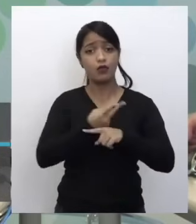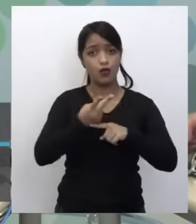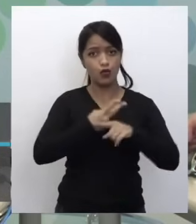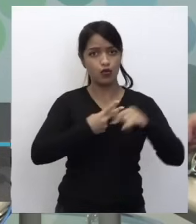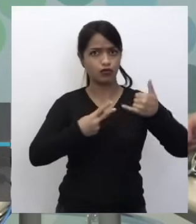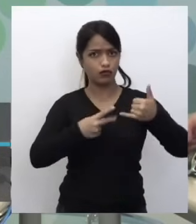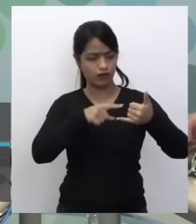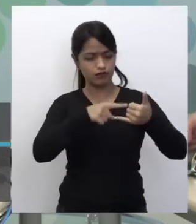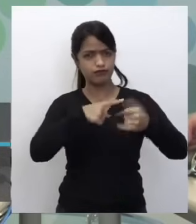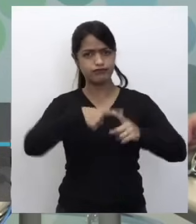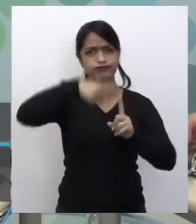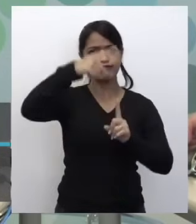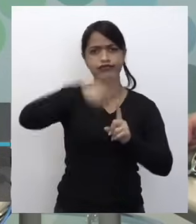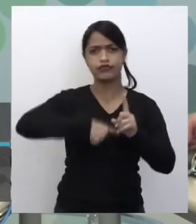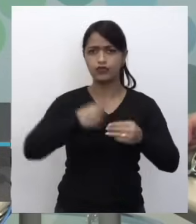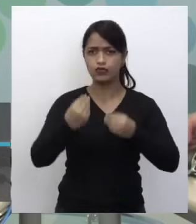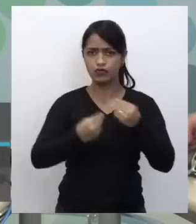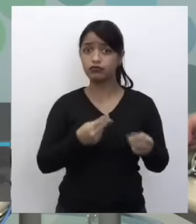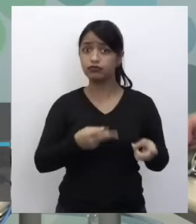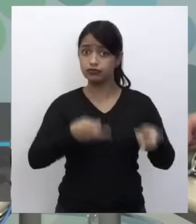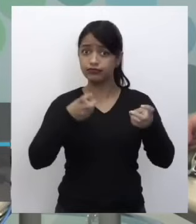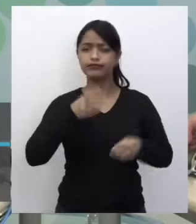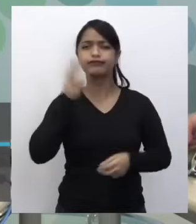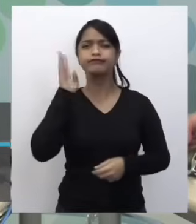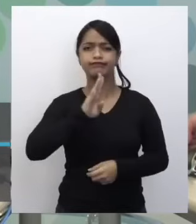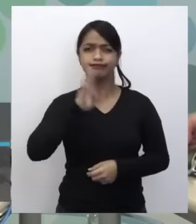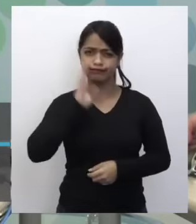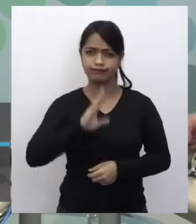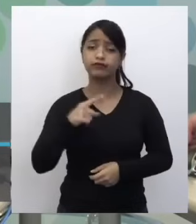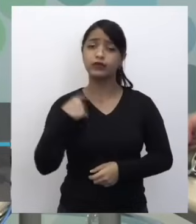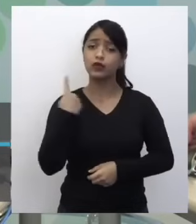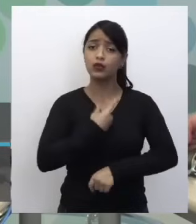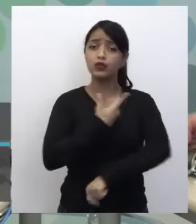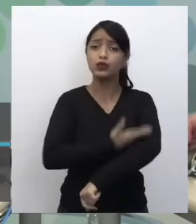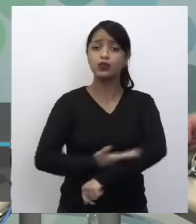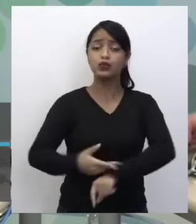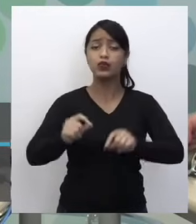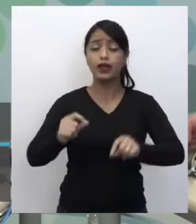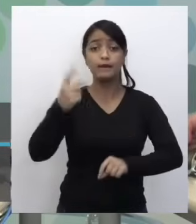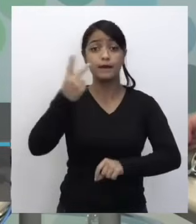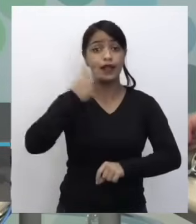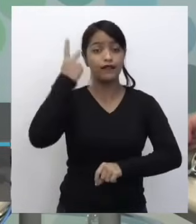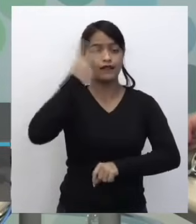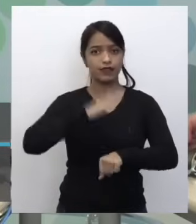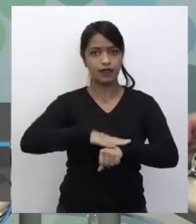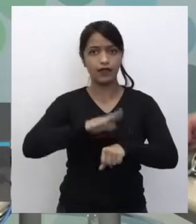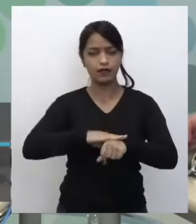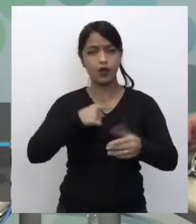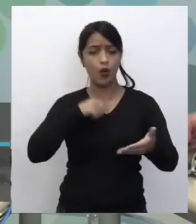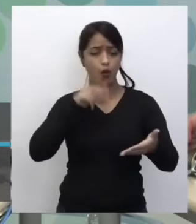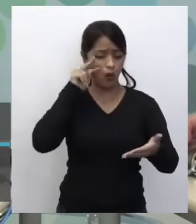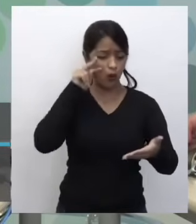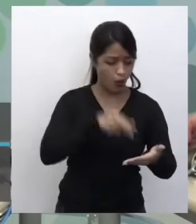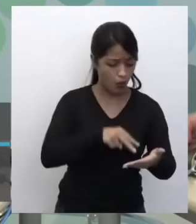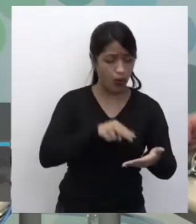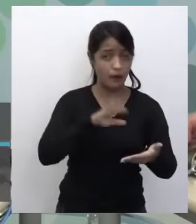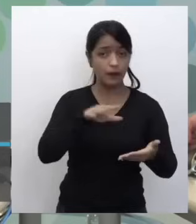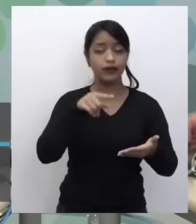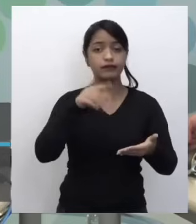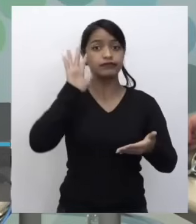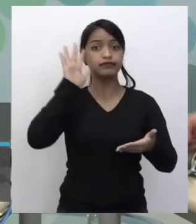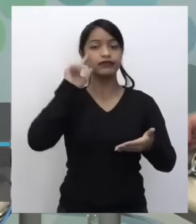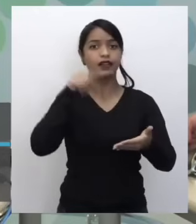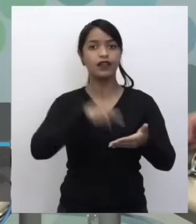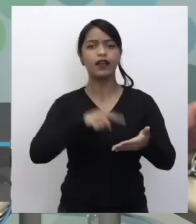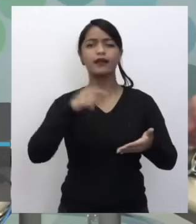interessante, né? Como é legal essa dinâmica. Muitas vezes a gente tem o hábito de olhar a previsão do tempo, mas nem para pensar o quanto isso é